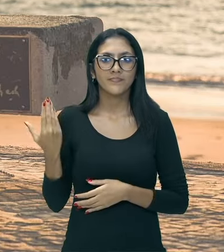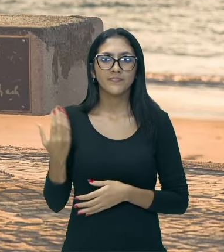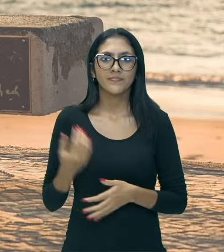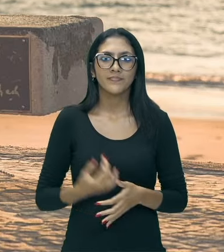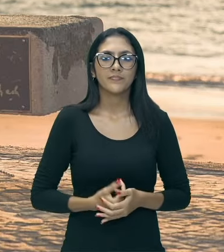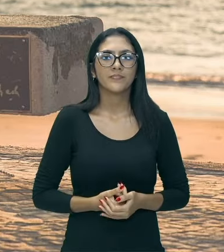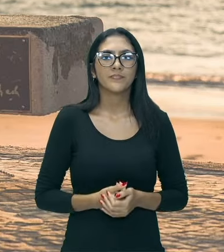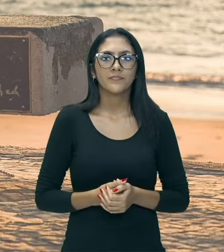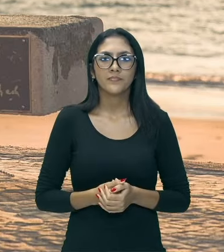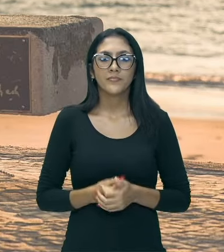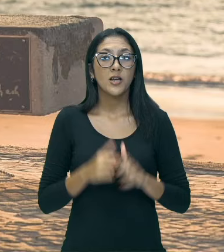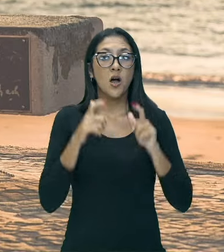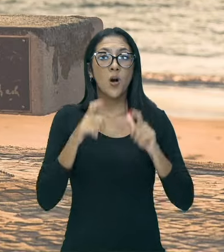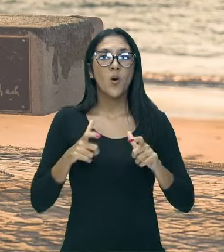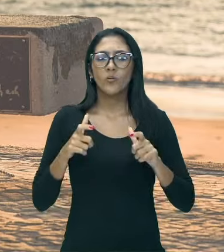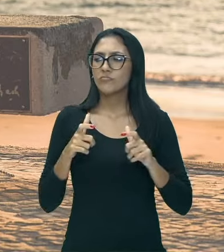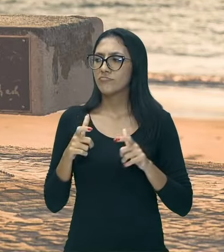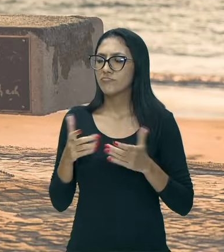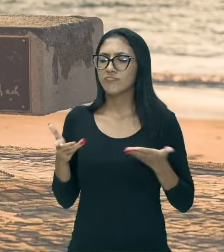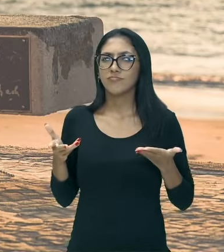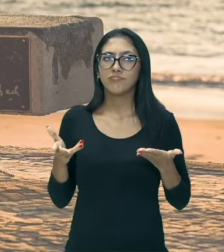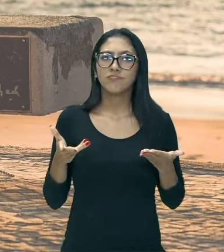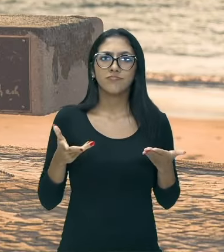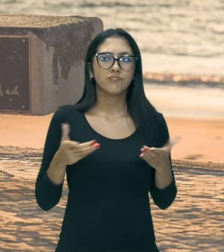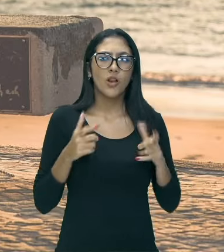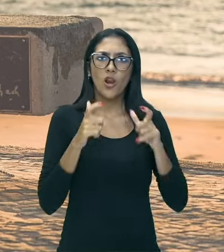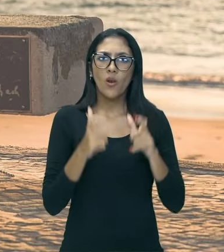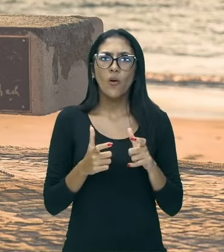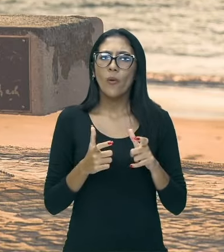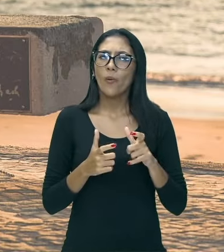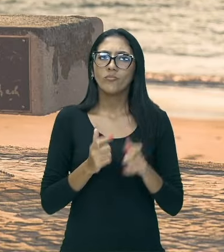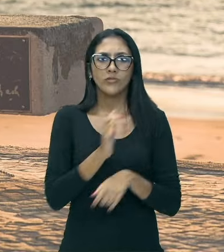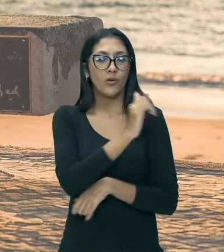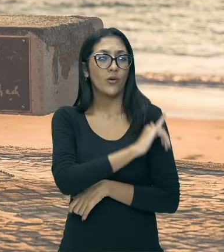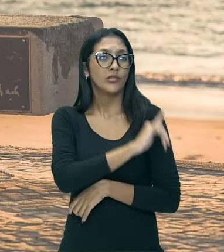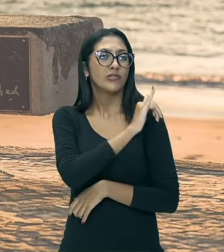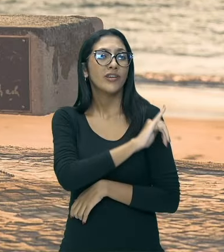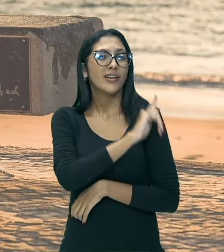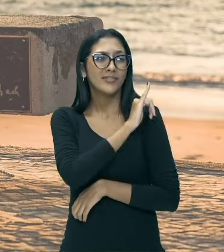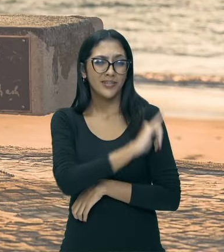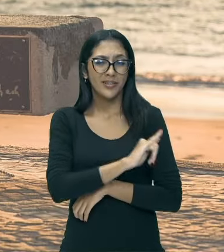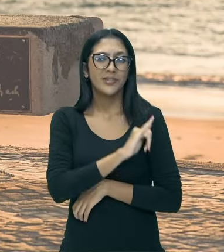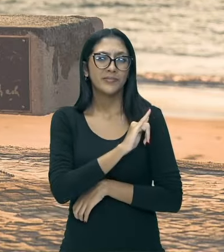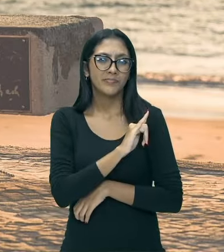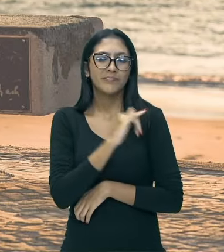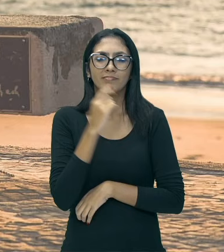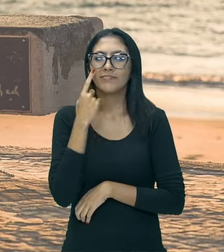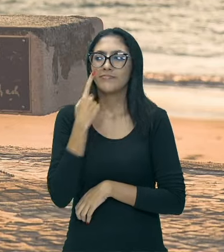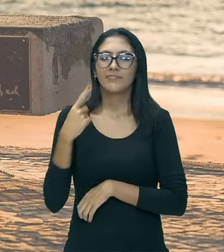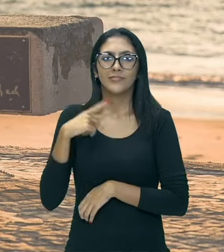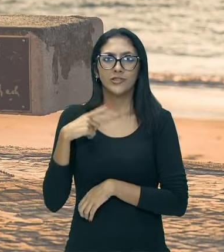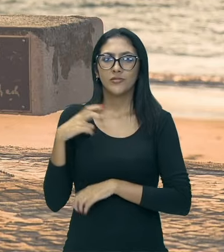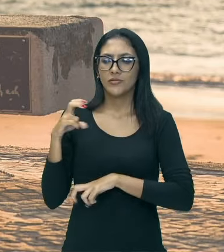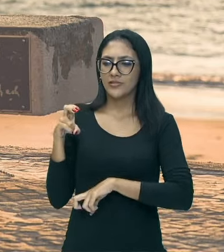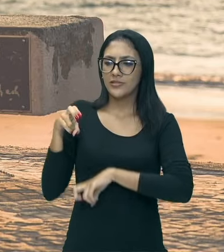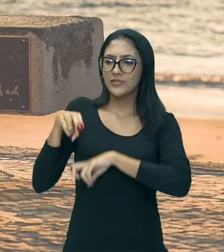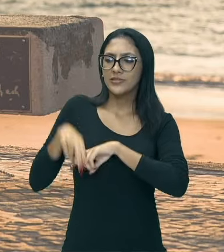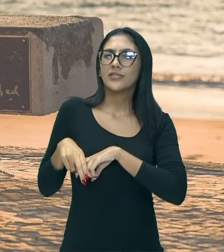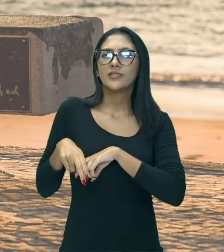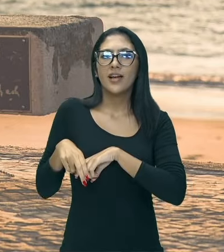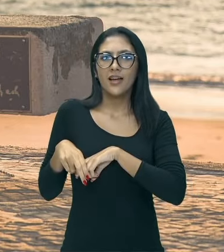Eu estou em Copacabana, no Rio de Janeiro. E eu estou próxima aqui de uma